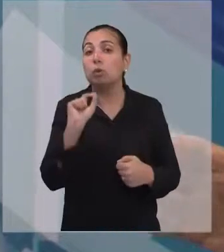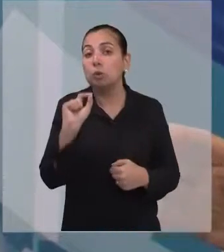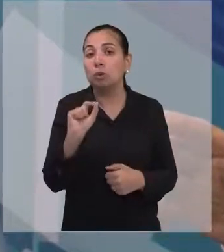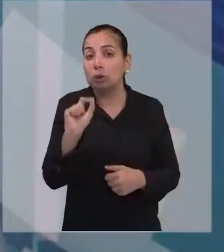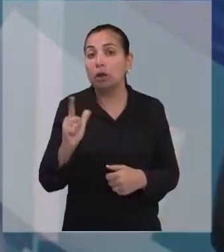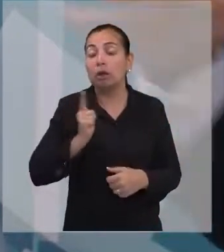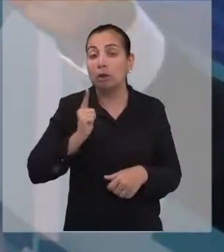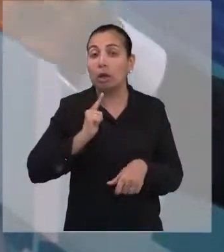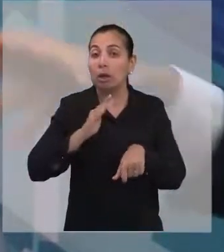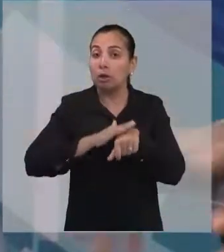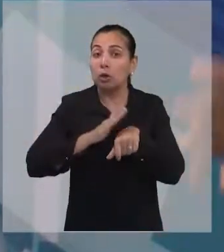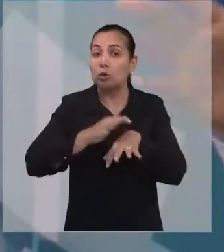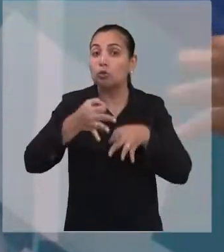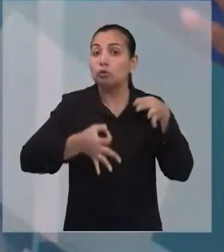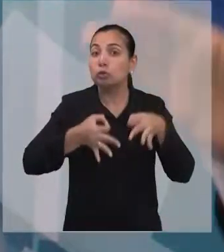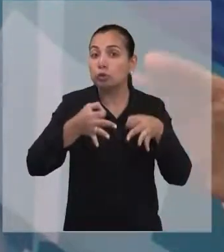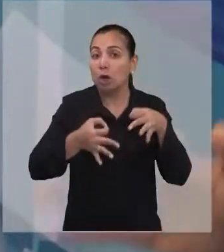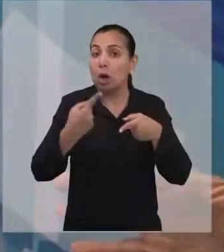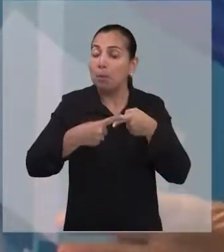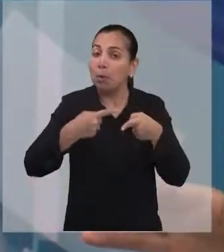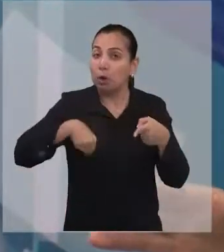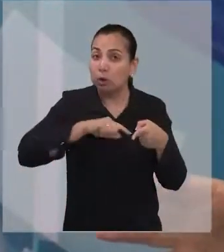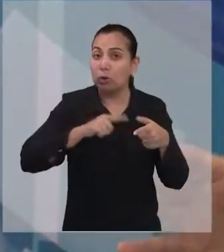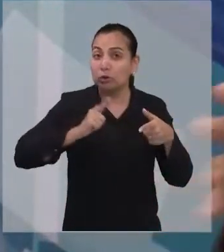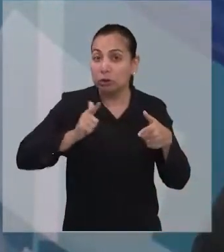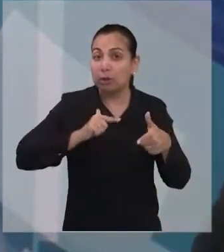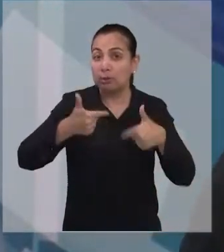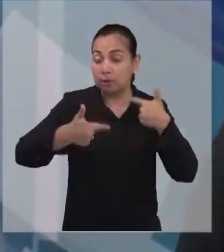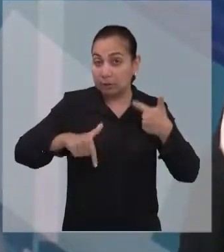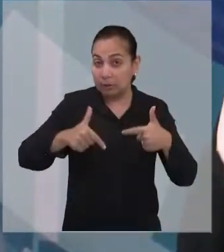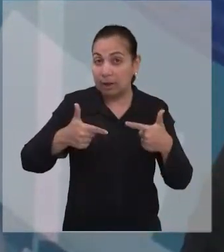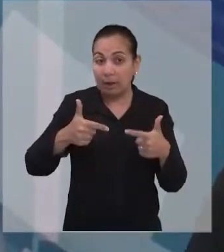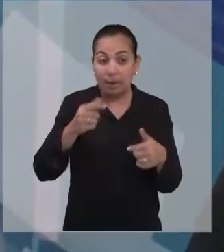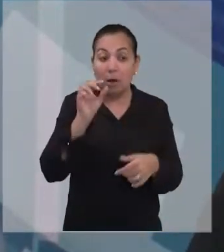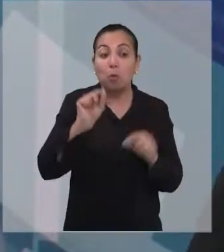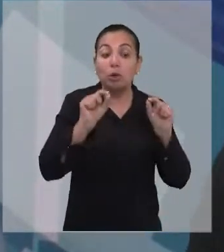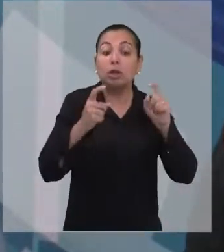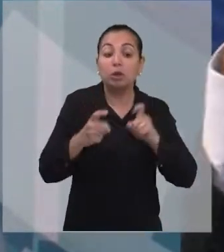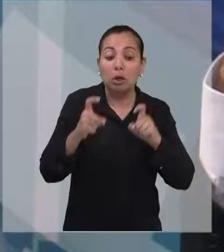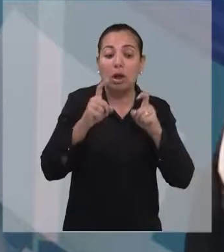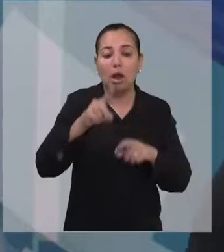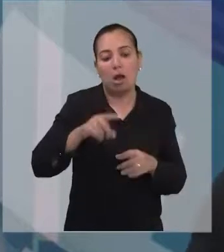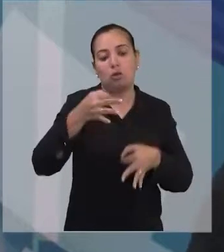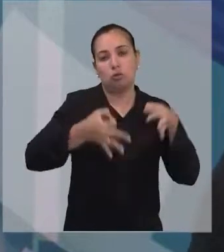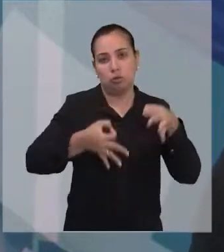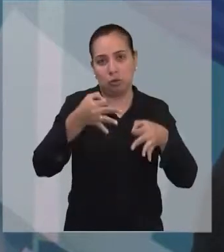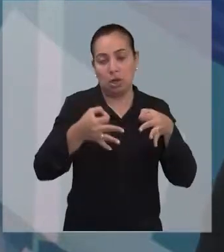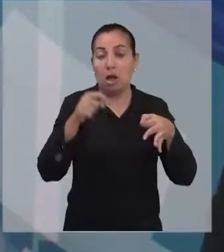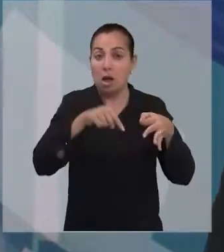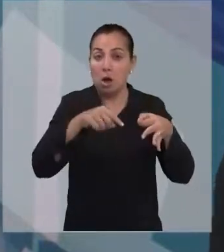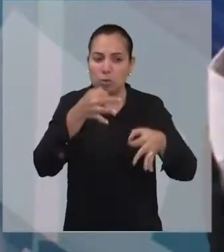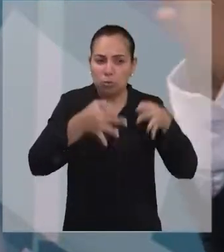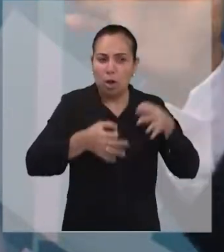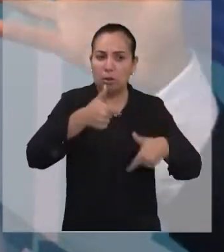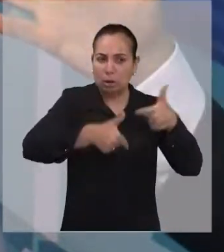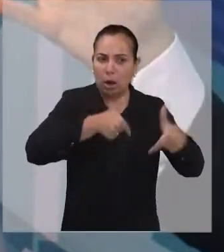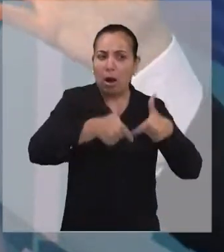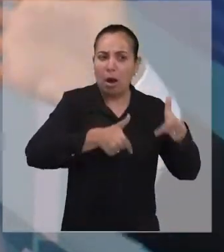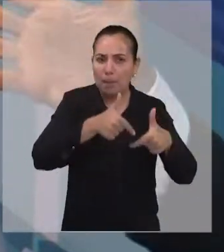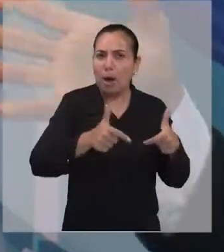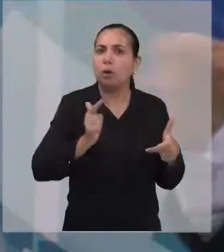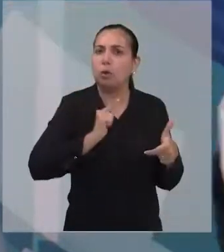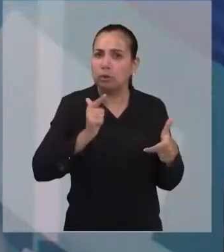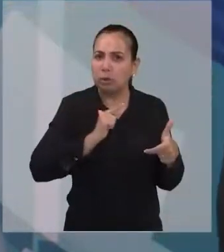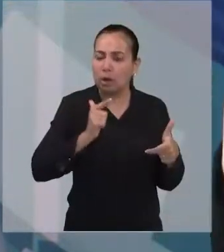judicial. Porque tudo isso que estamos discutindo aqui, se houve ativismo judicial. Sim. E o ativismo judicial tem sido defendido por largas correntes